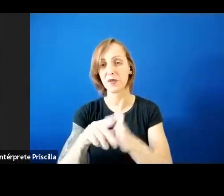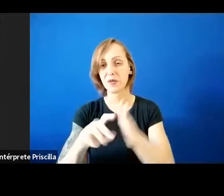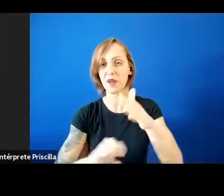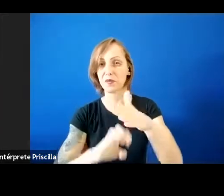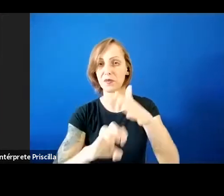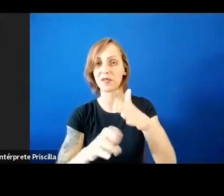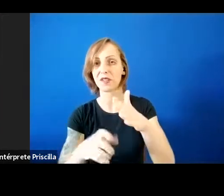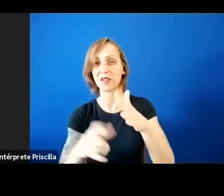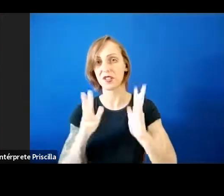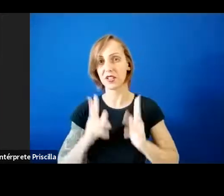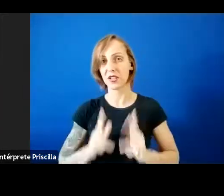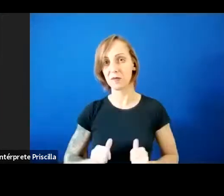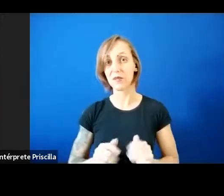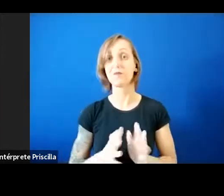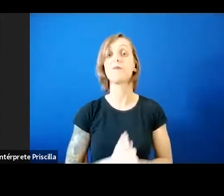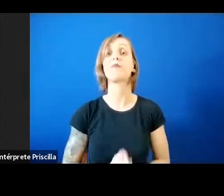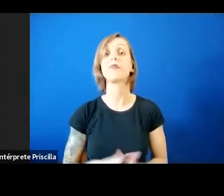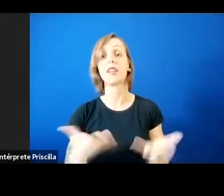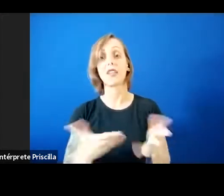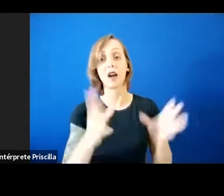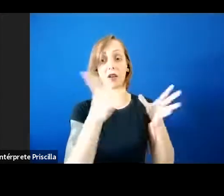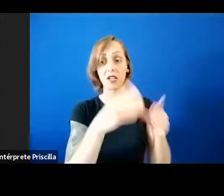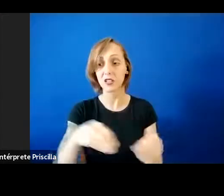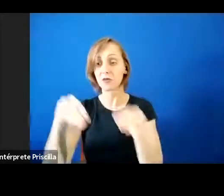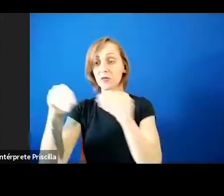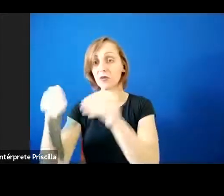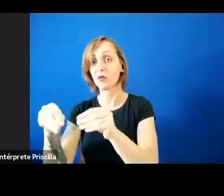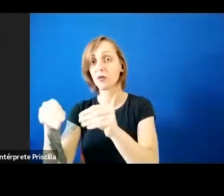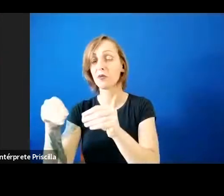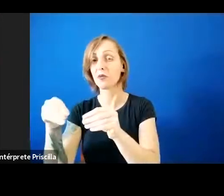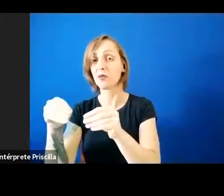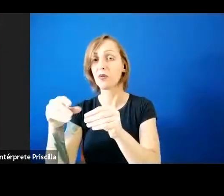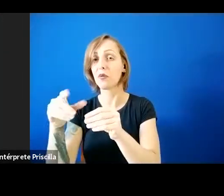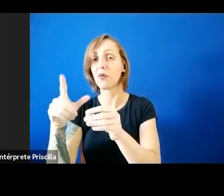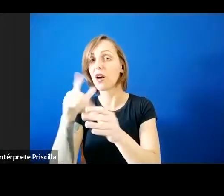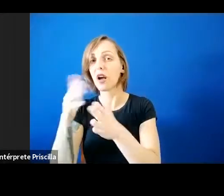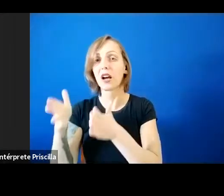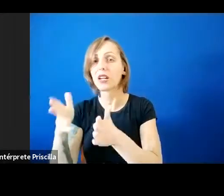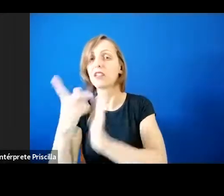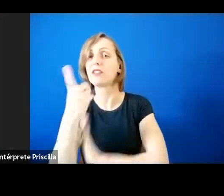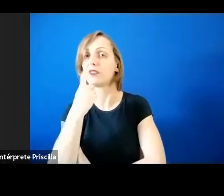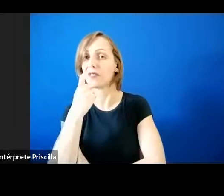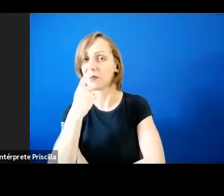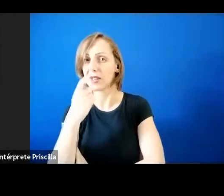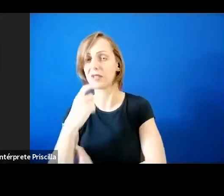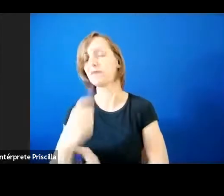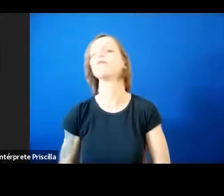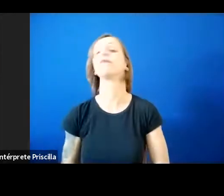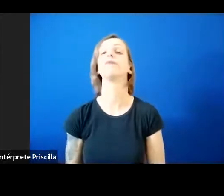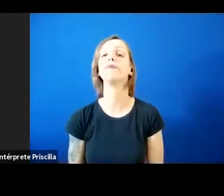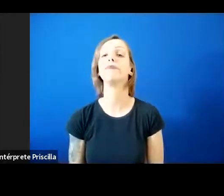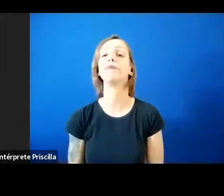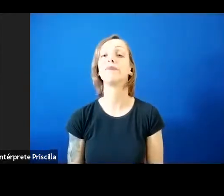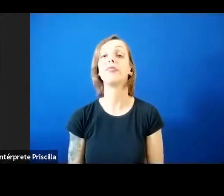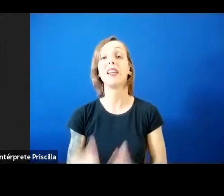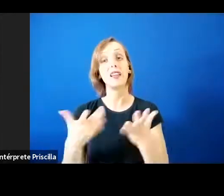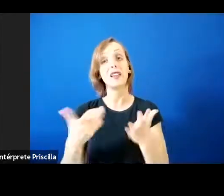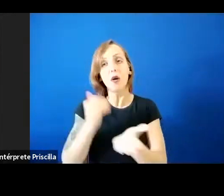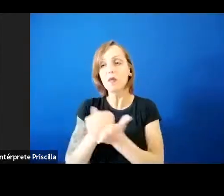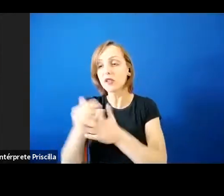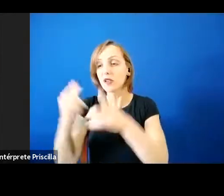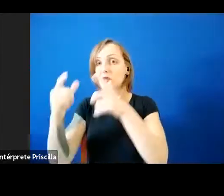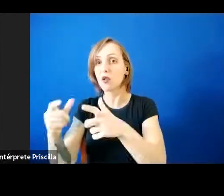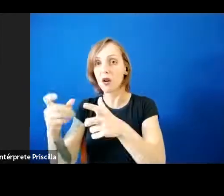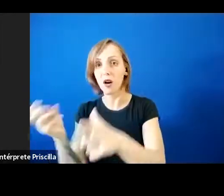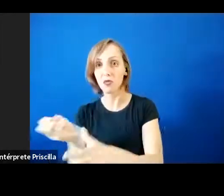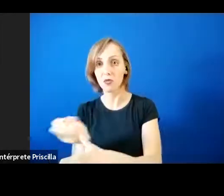público no Rio Vermelho, lá no Red Park, e a gente está começando um novo momento, né? Num novo espaço,